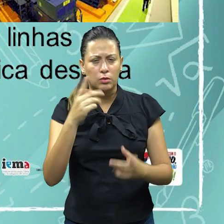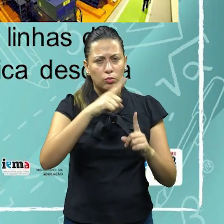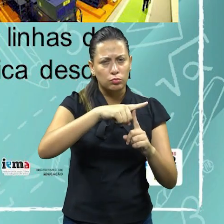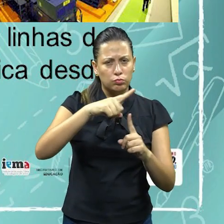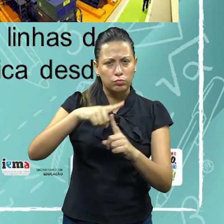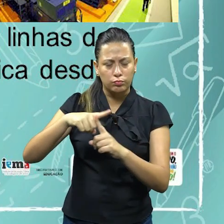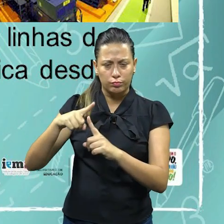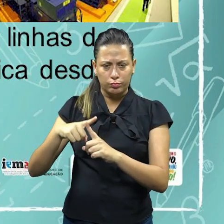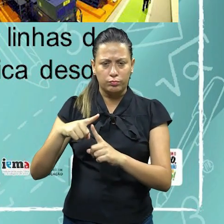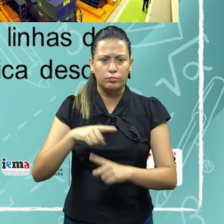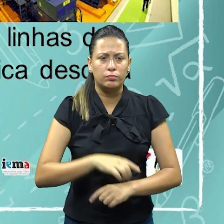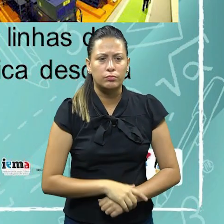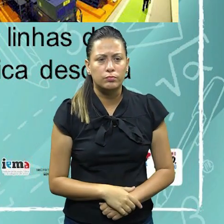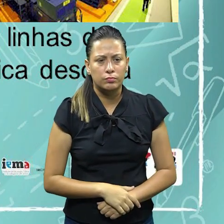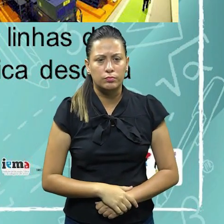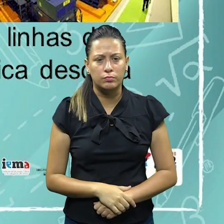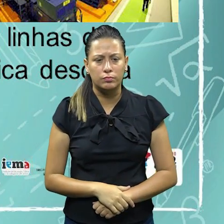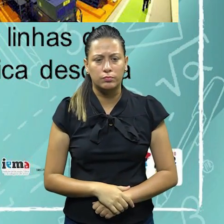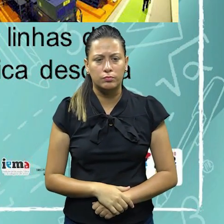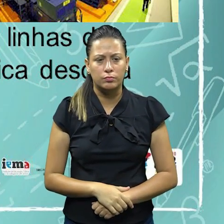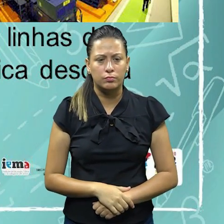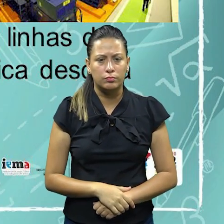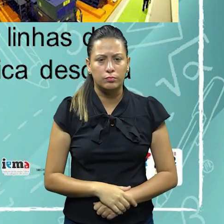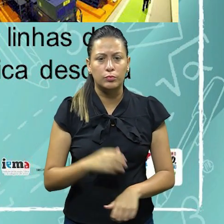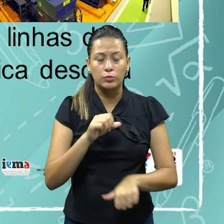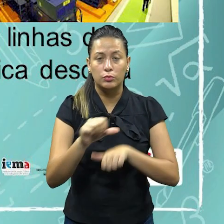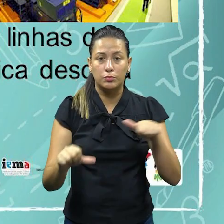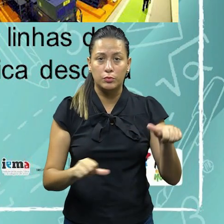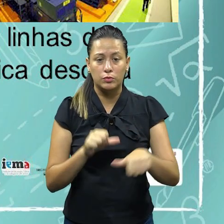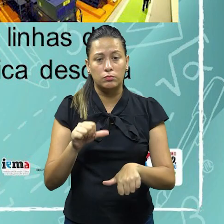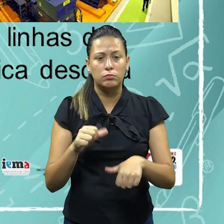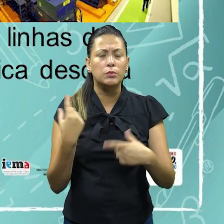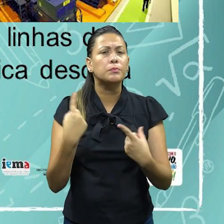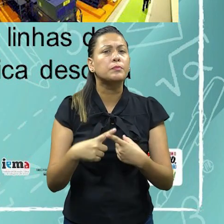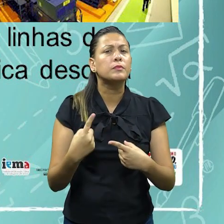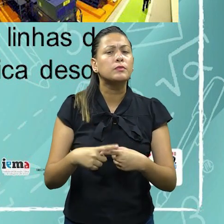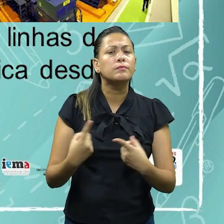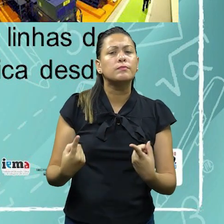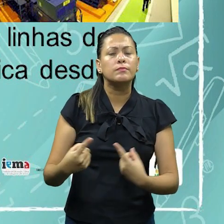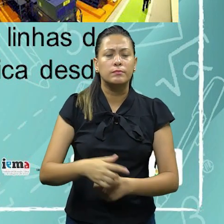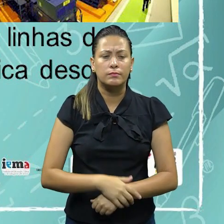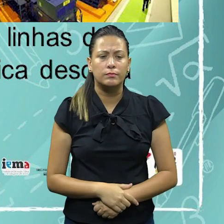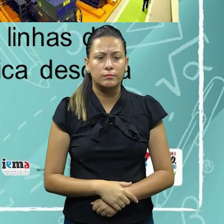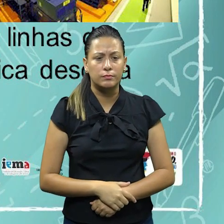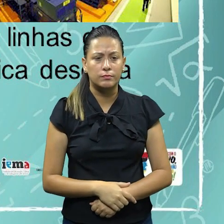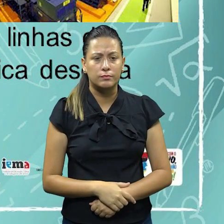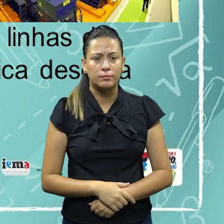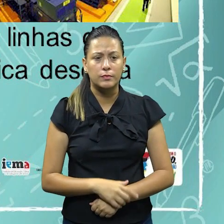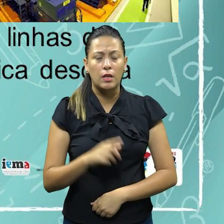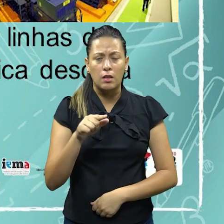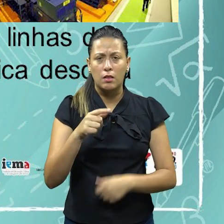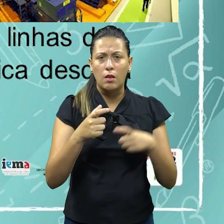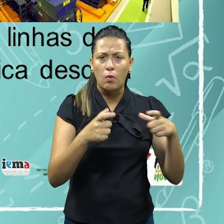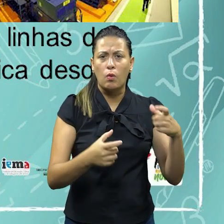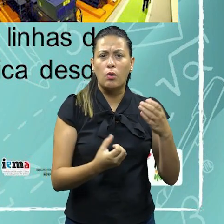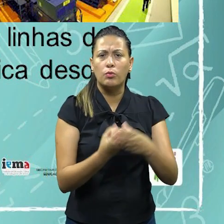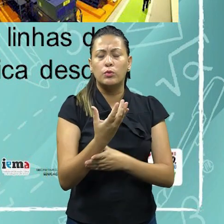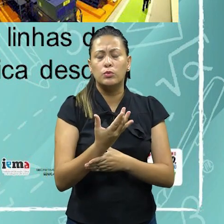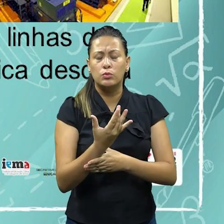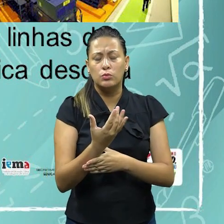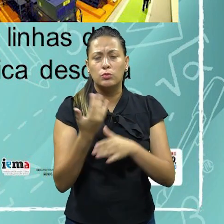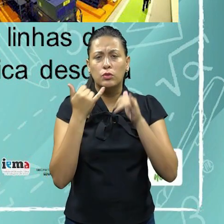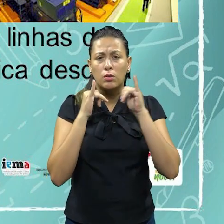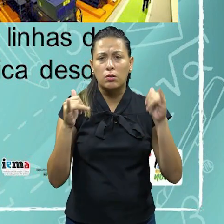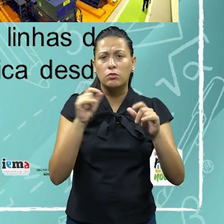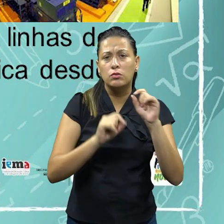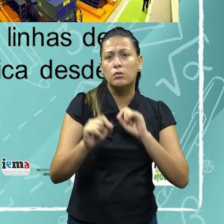tipos de conversão. Por quê? Porque na verdade essa geração de energia elétrica, ela é uma conversão de